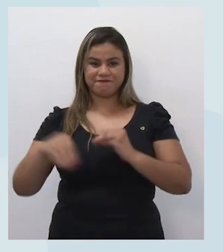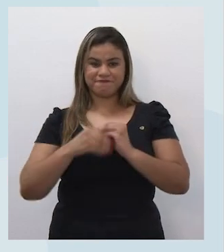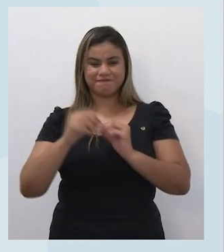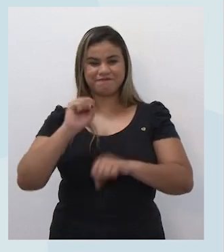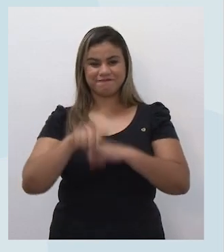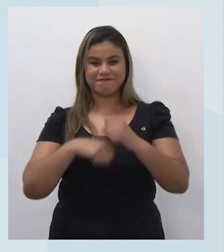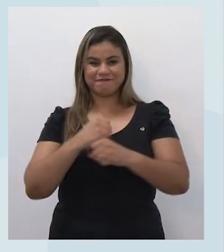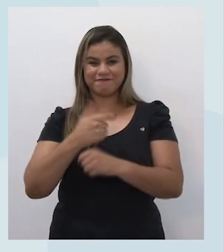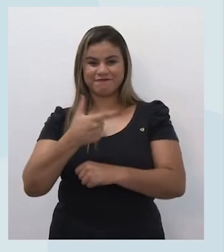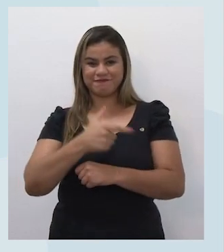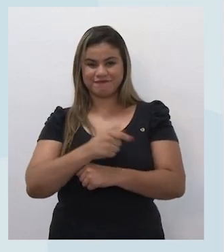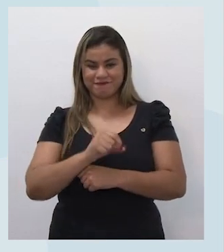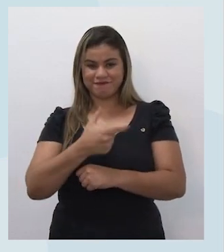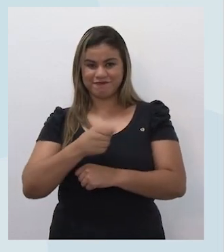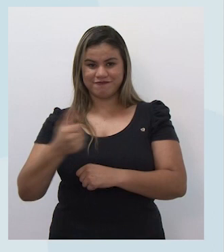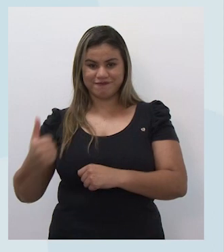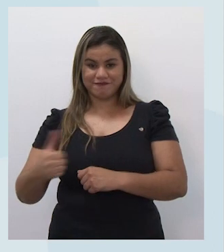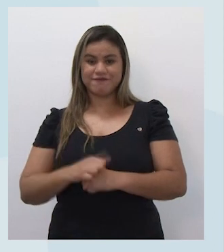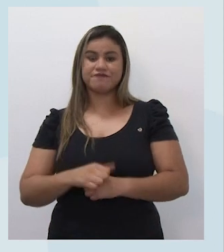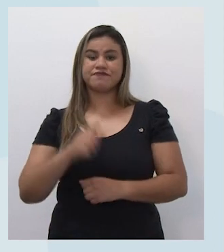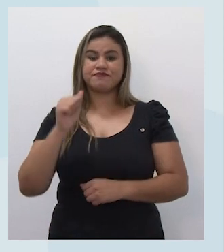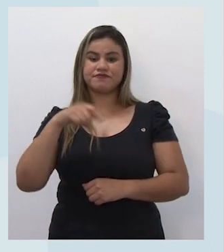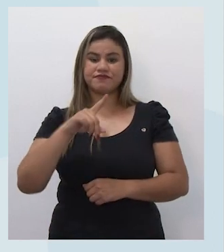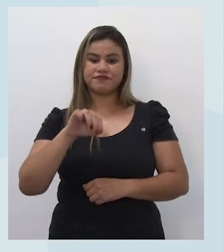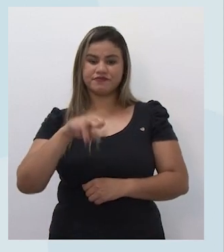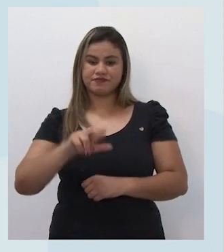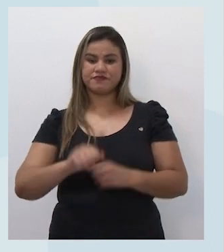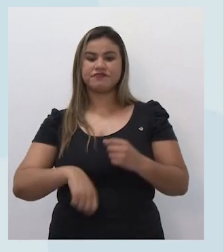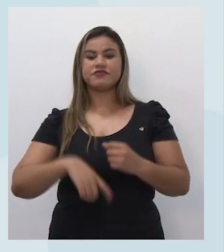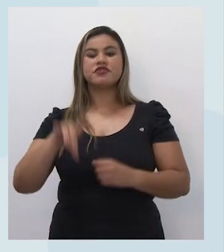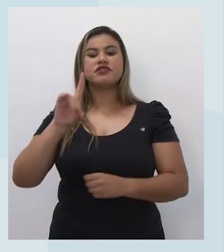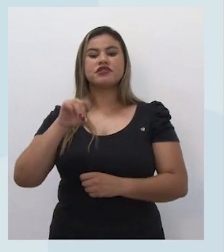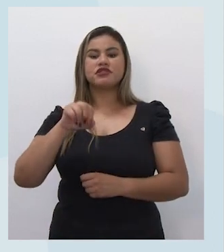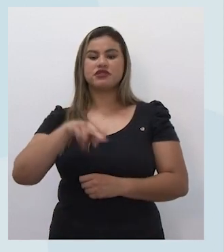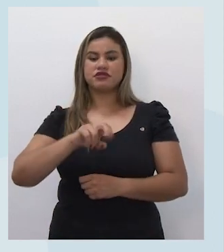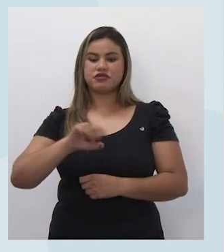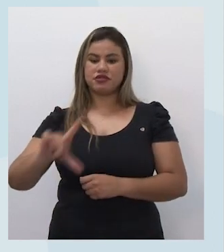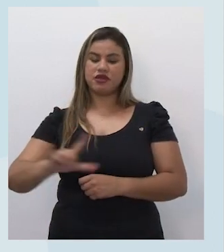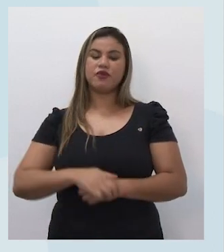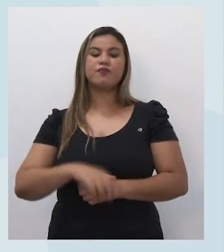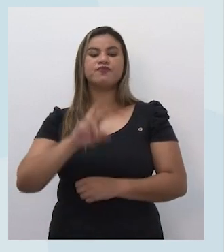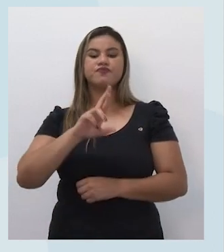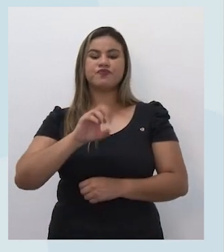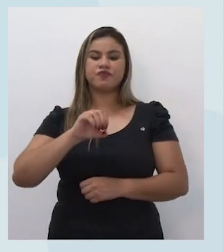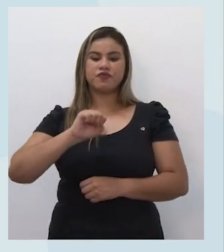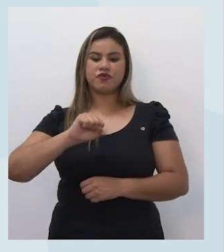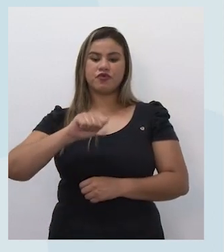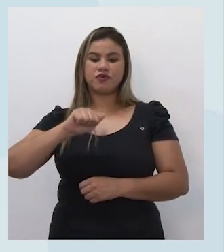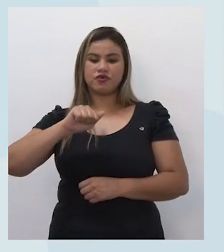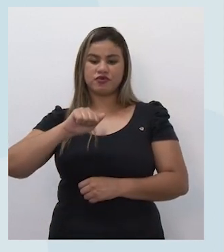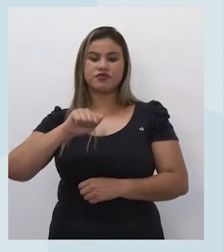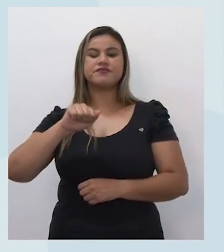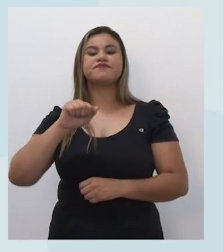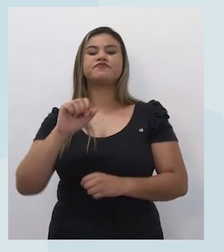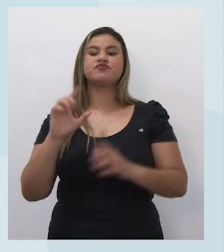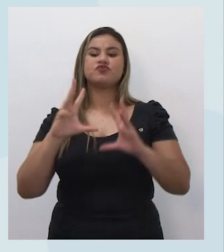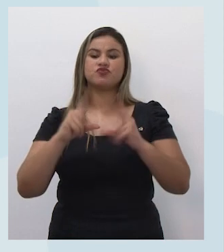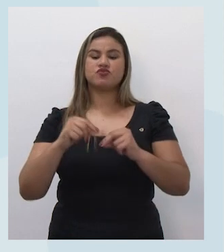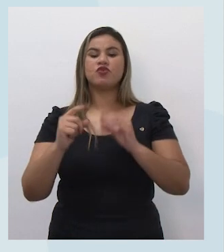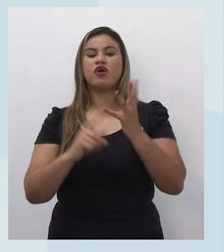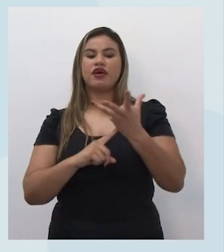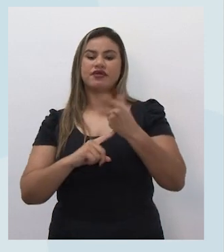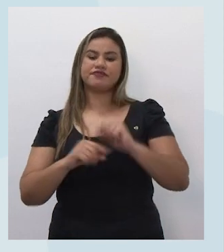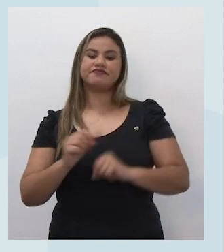ano. A Adriana Santos de arte, o Daniel de Souza de arte também e a Rosa Maria Lamana de arte.